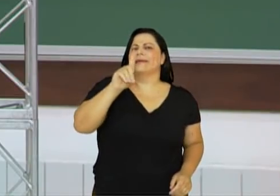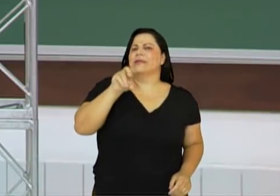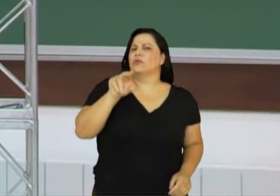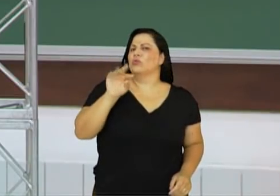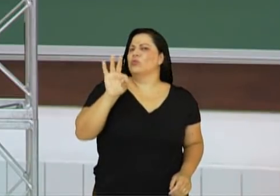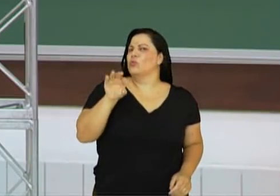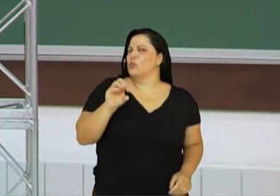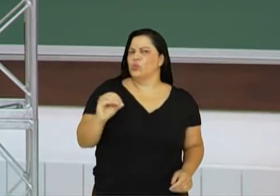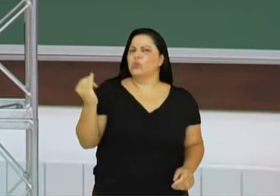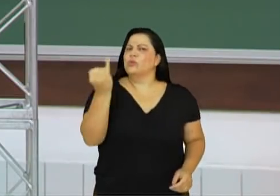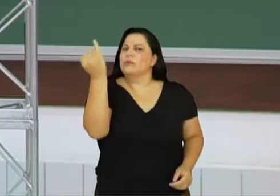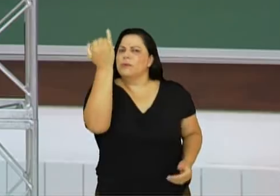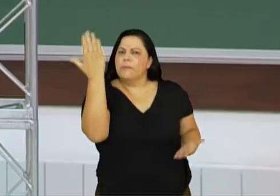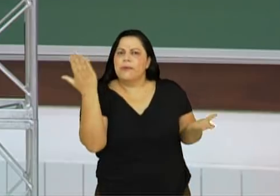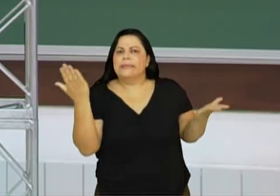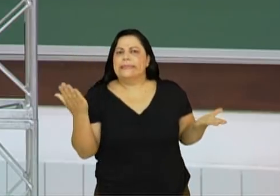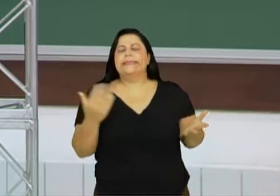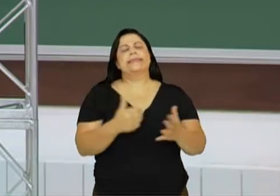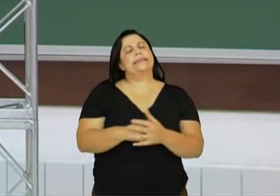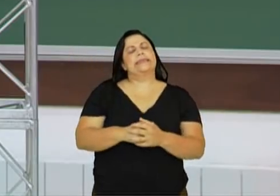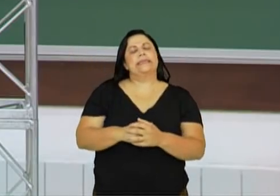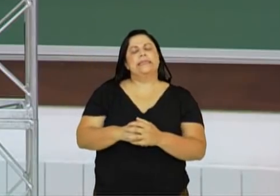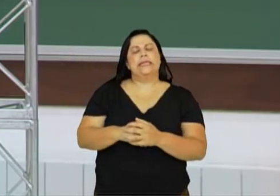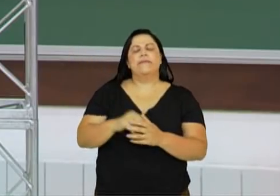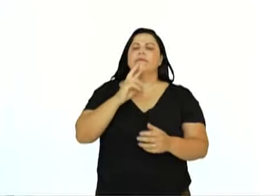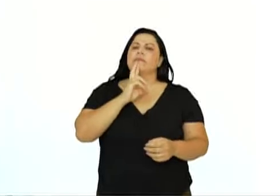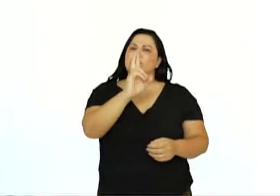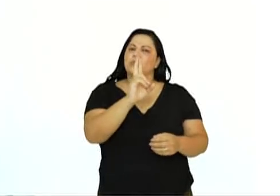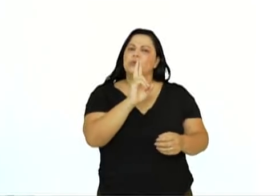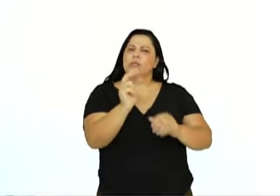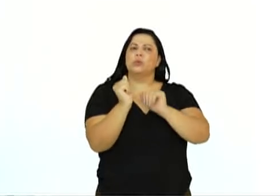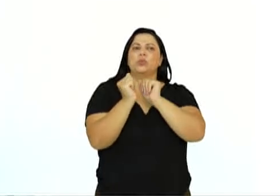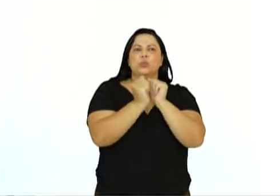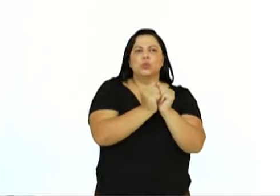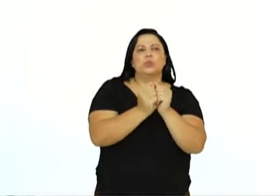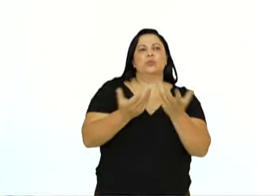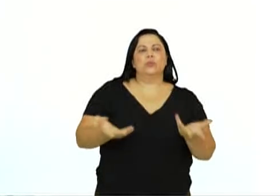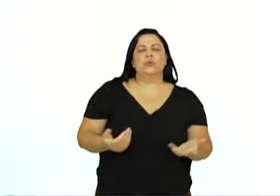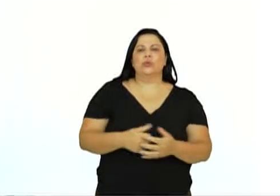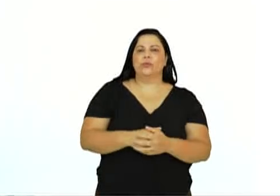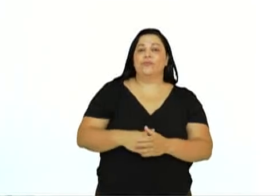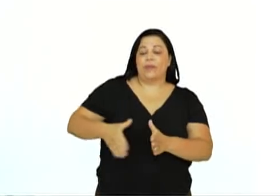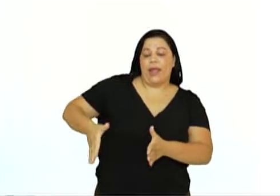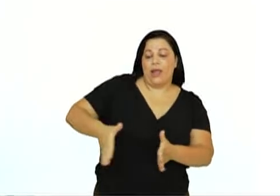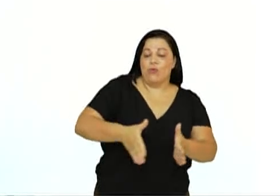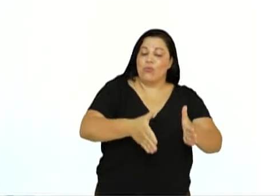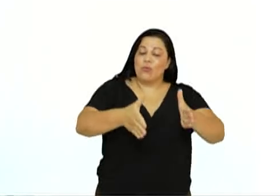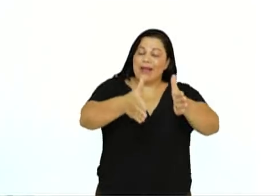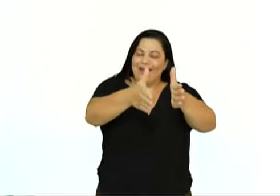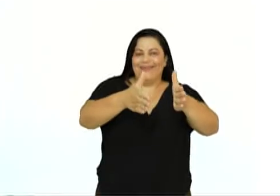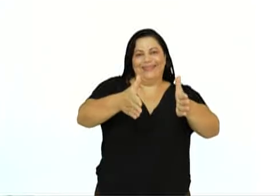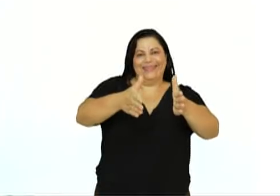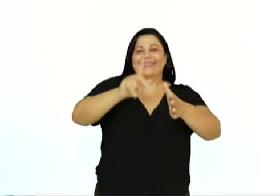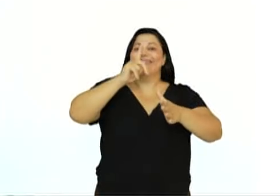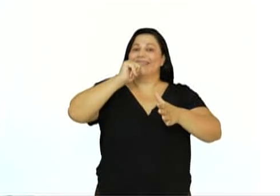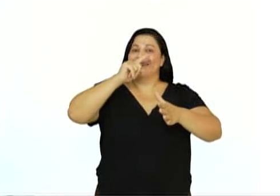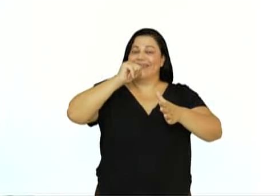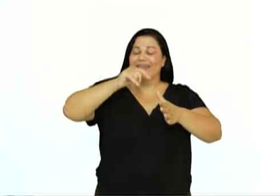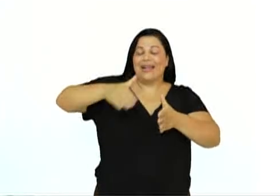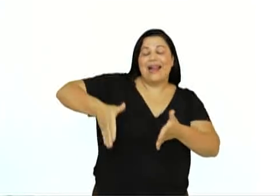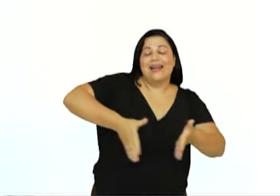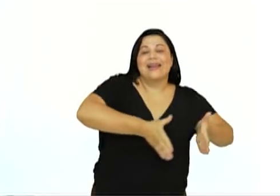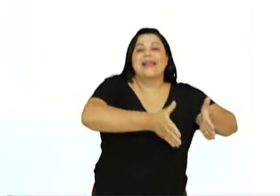ver a resposta? Vamos construir essa resposta junto e fazer a correção? Então, os aquedutos eram canais que serviam de transporte de água